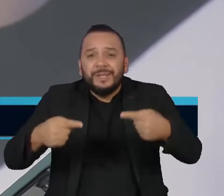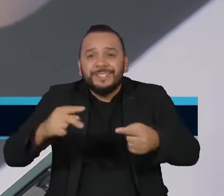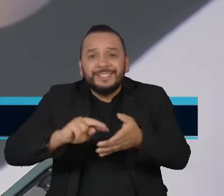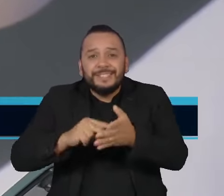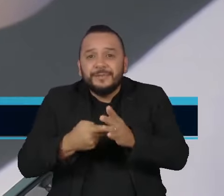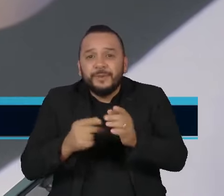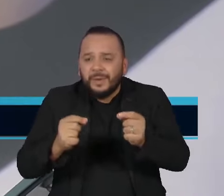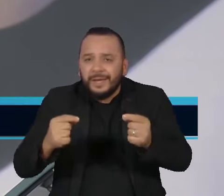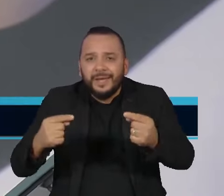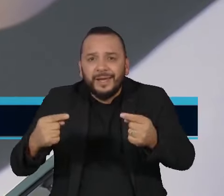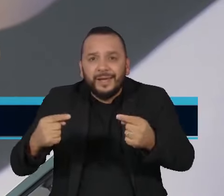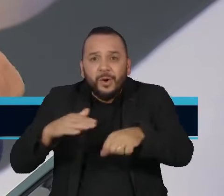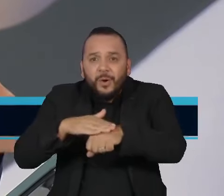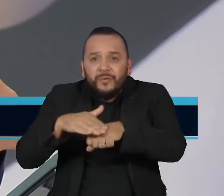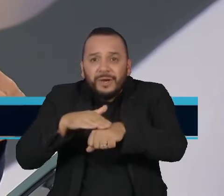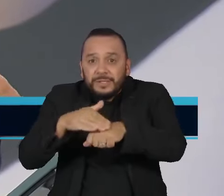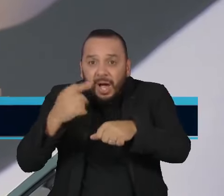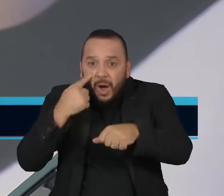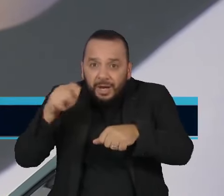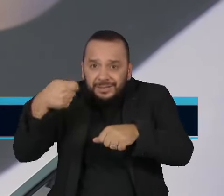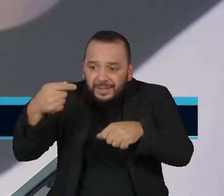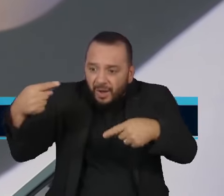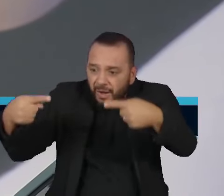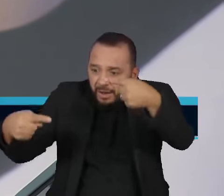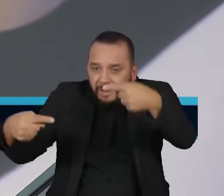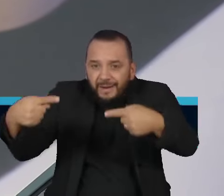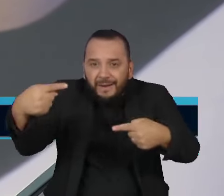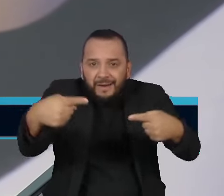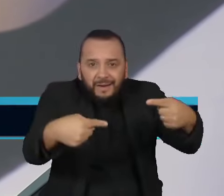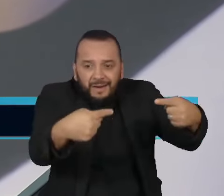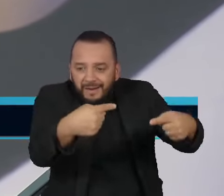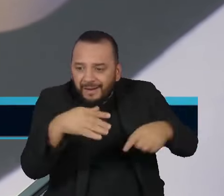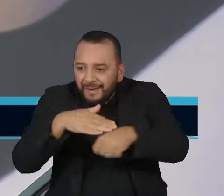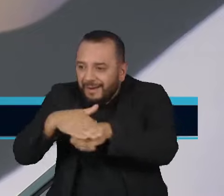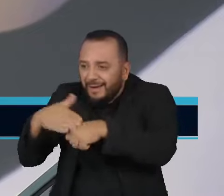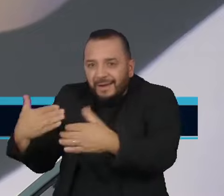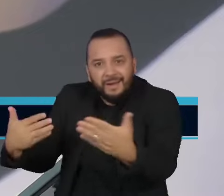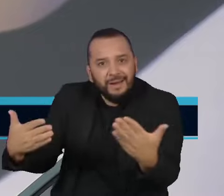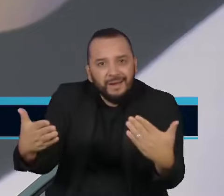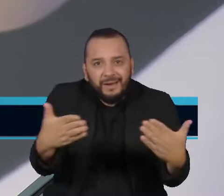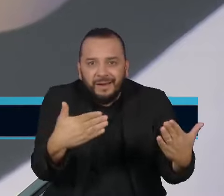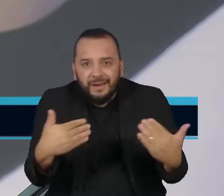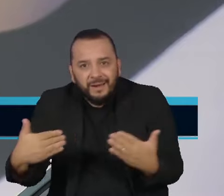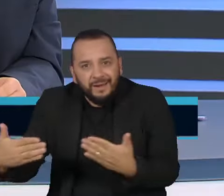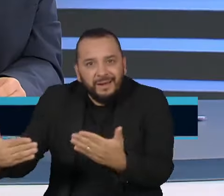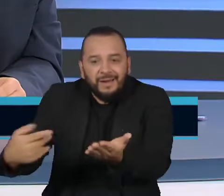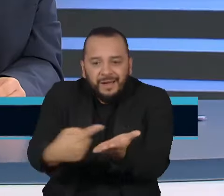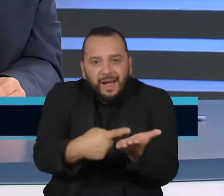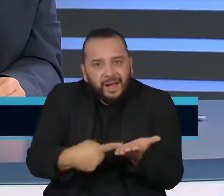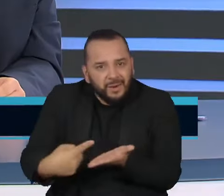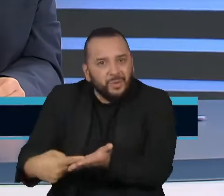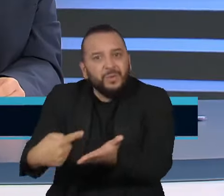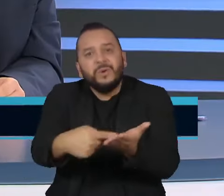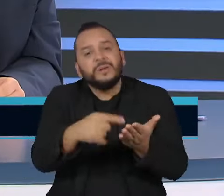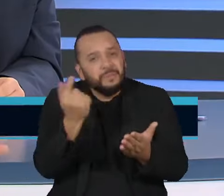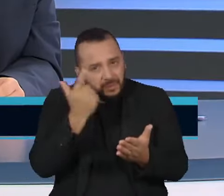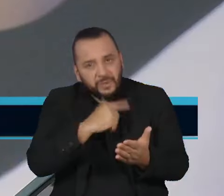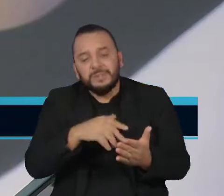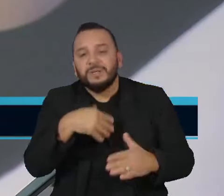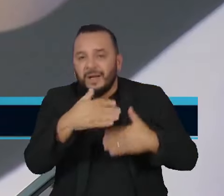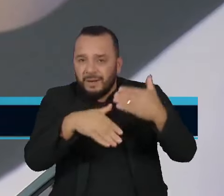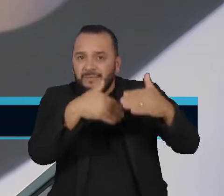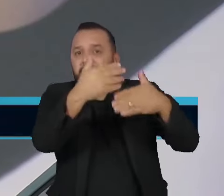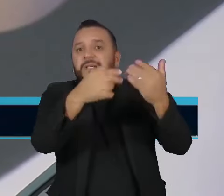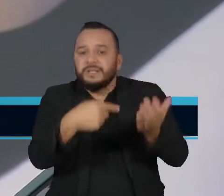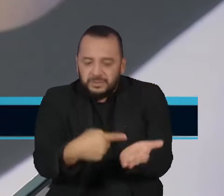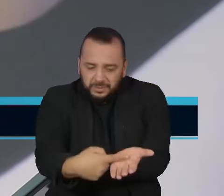de dialogar de negociar de chegar a acordos eh para que você avance do ponto de vista de acordos políticos e